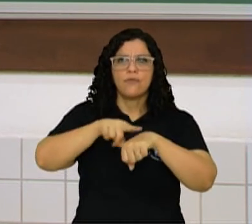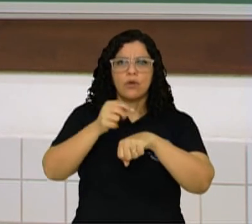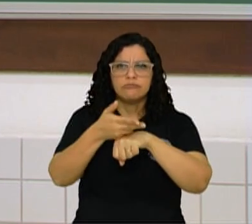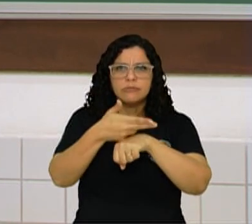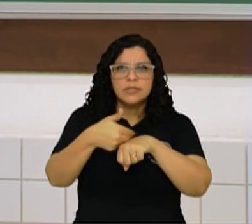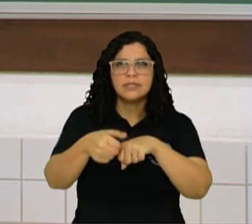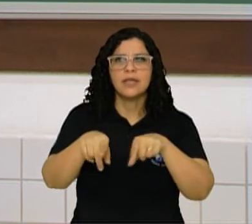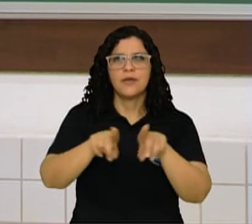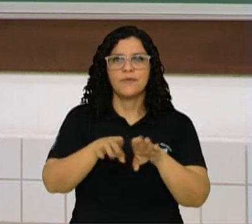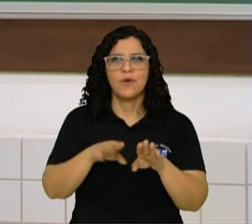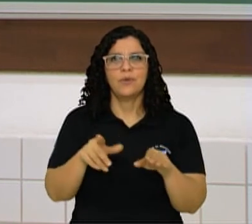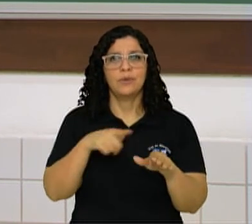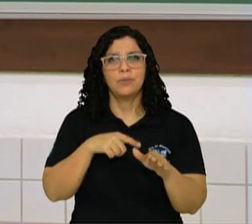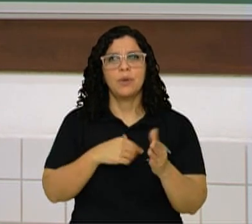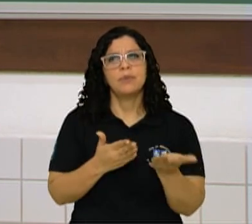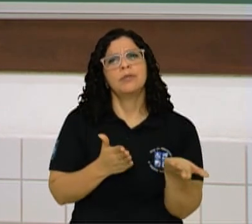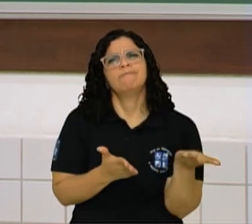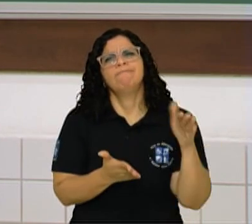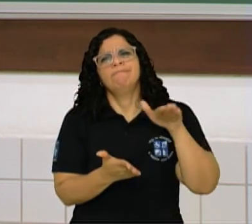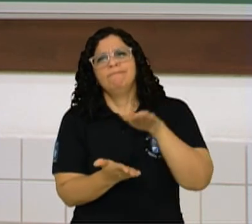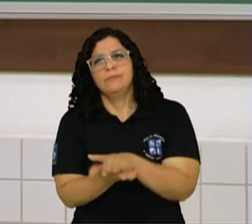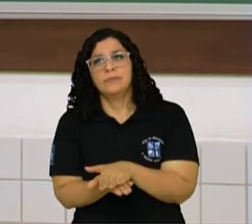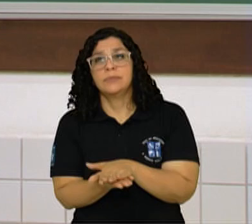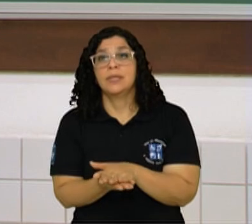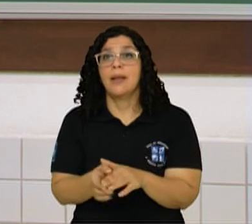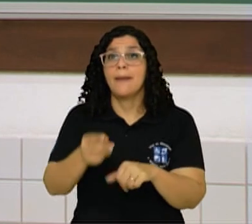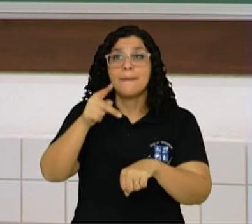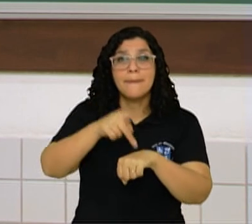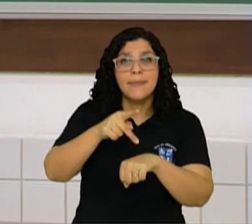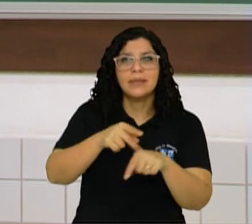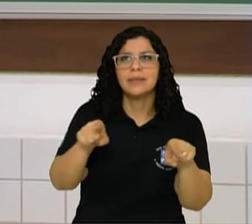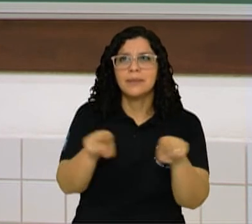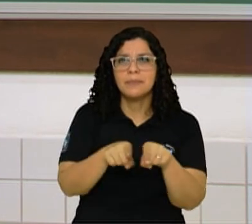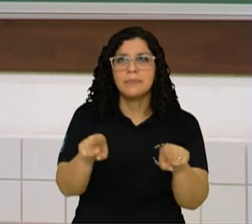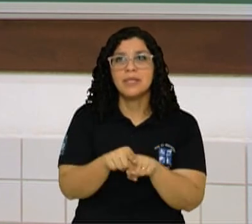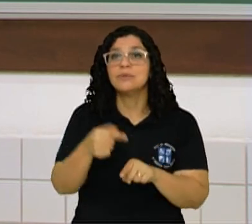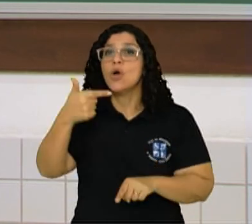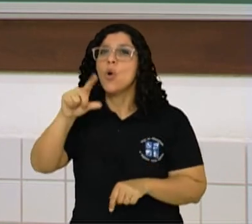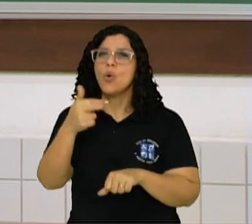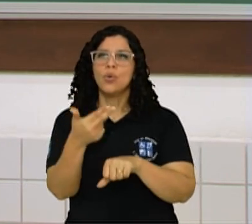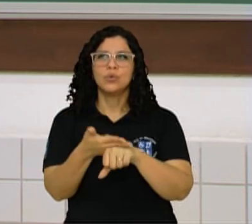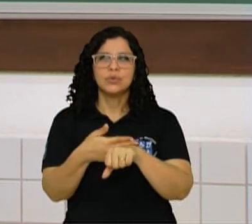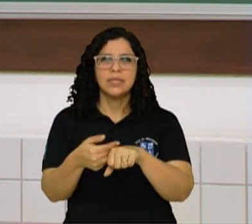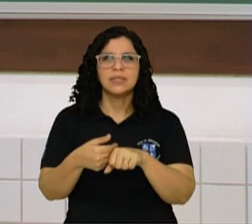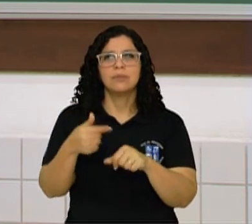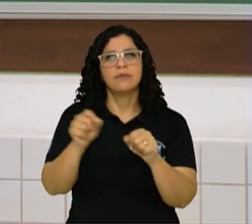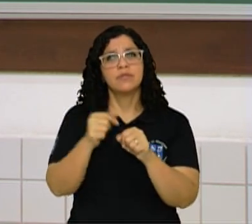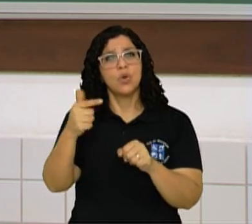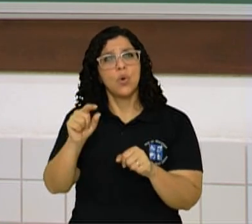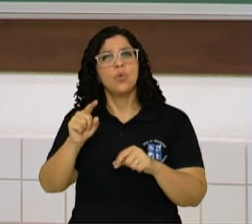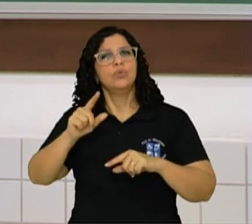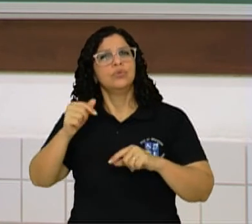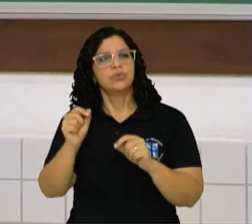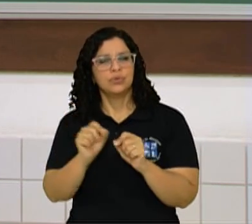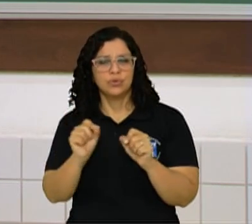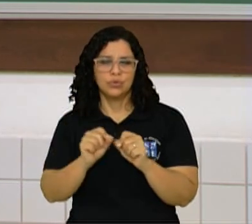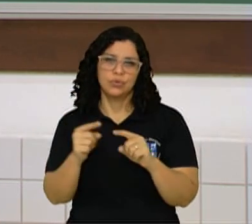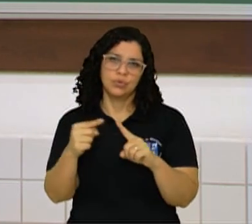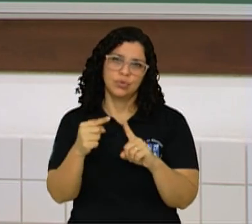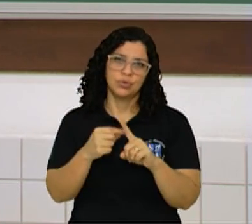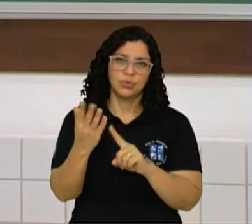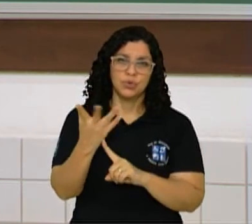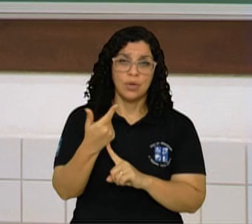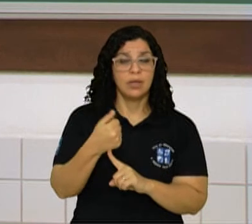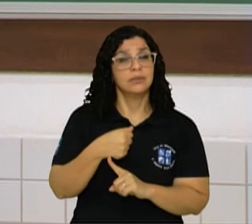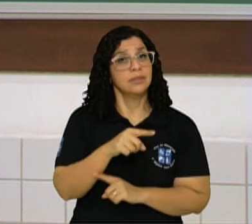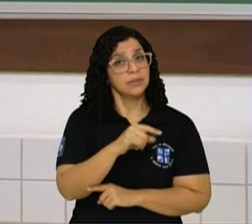faz um novo desenho e ele pode utilizar a mesma pedra agora com uma nova matriz, com um novo desenho. Então a litografia